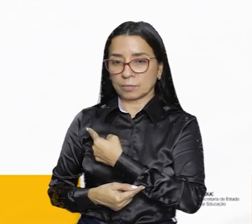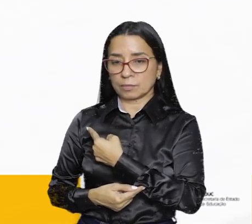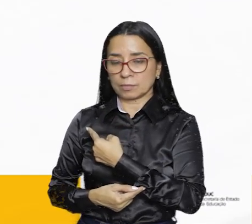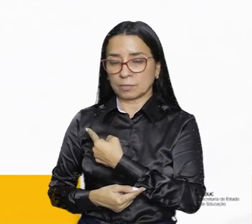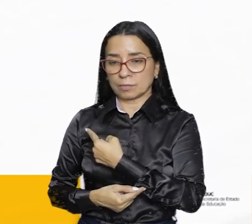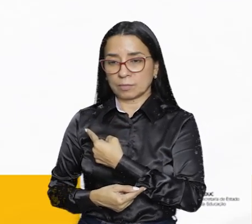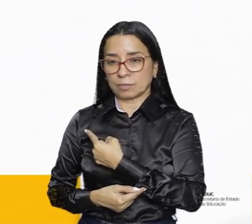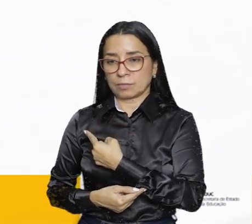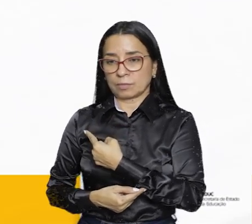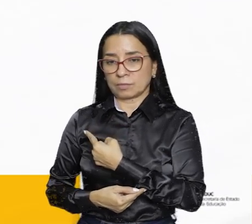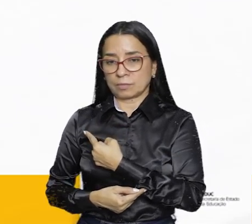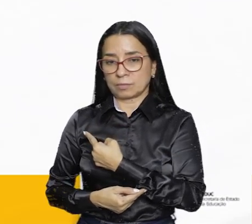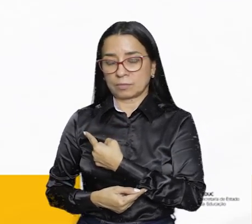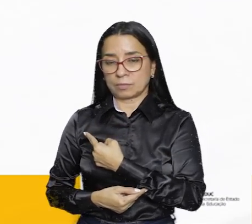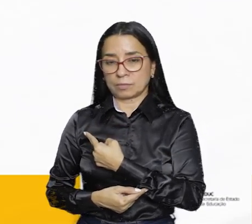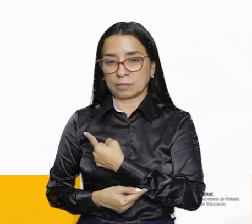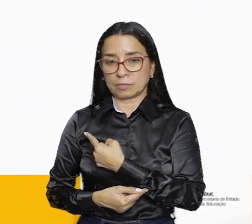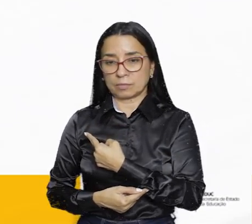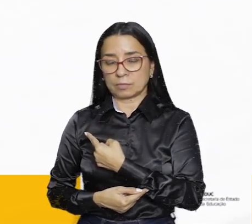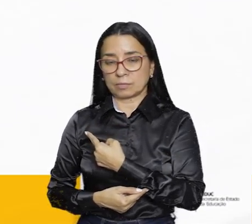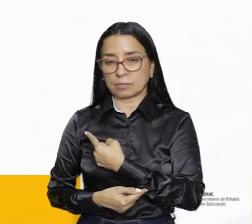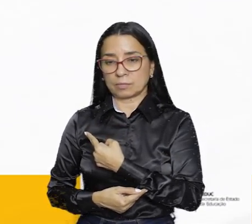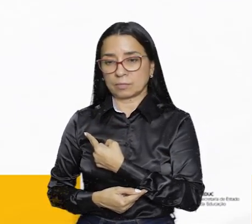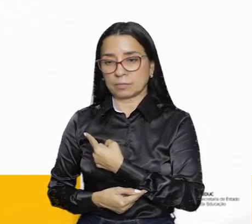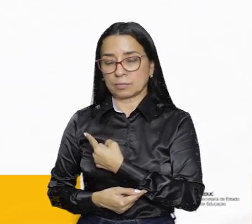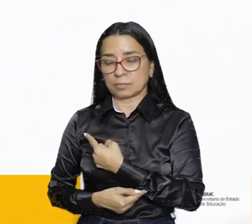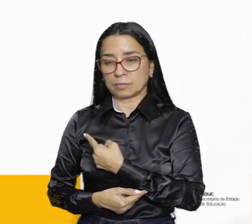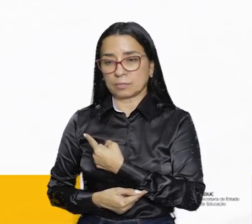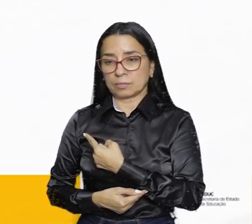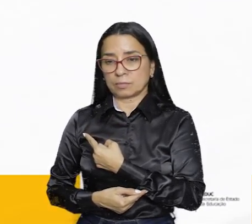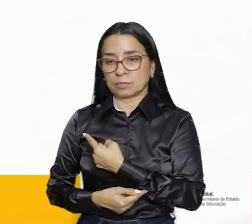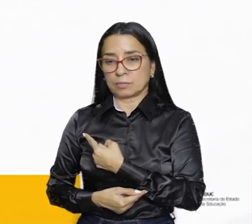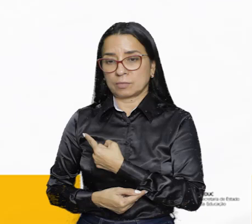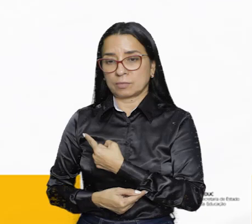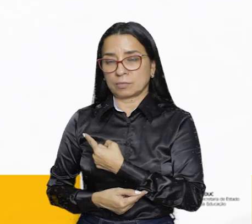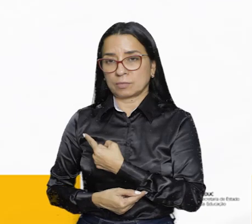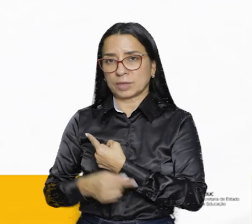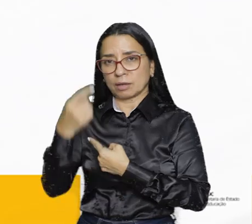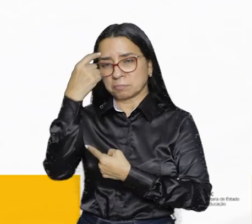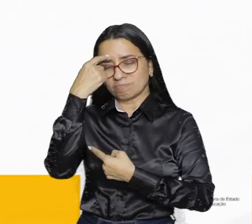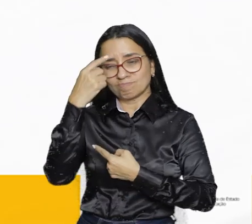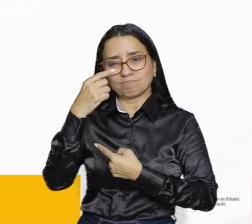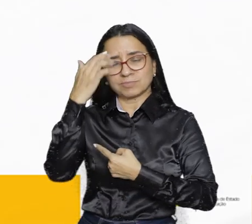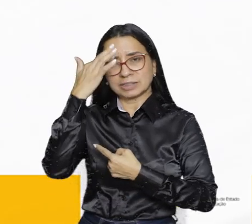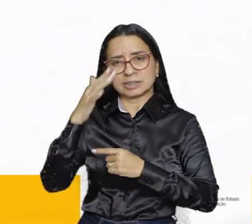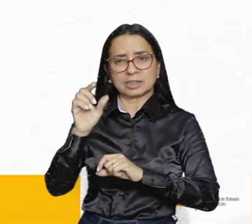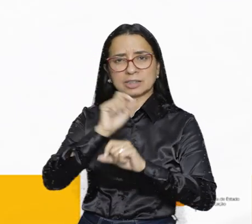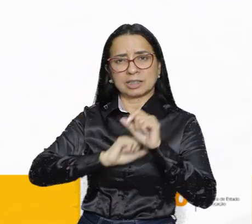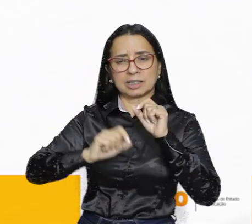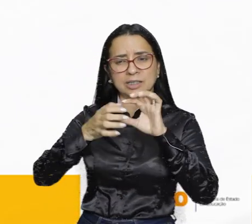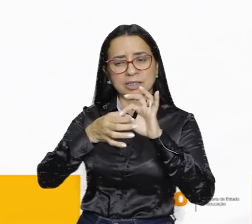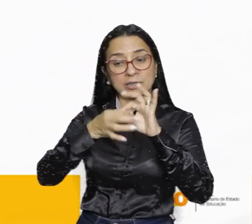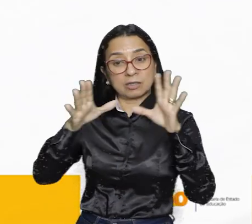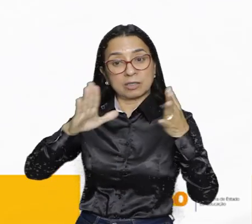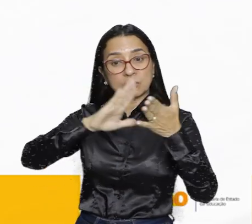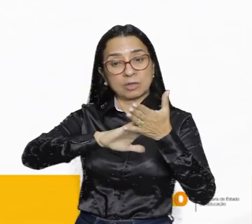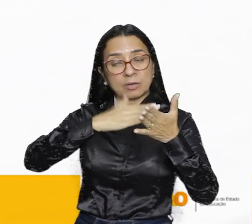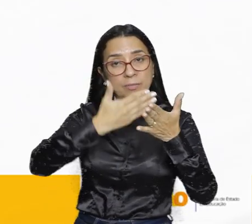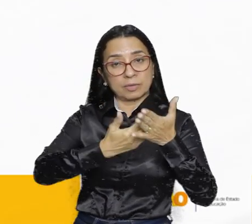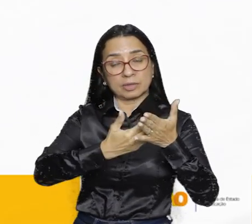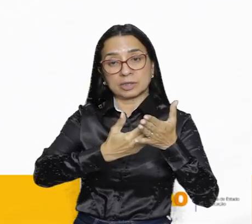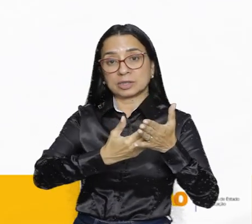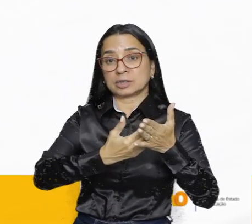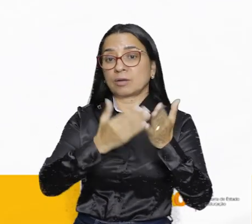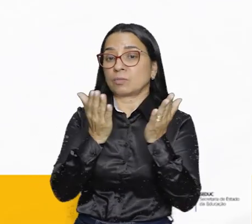admite, mas necessita disposições diferentes. Olha aí a ideia da livre interpretação da Bíblia.